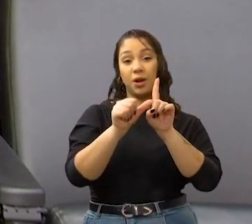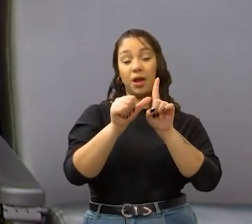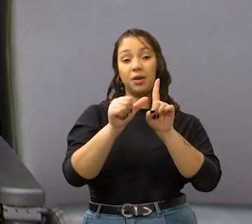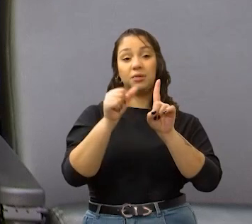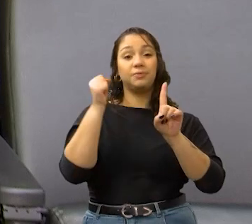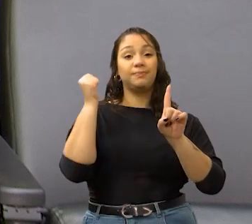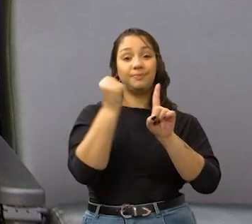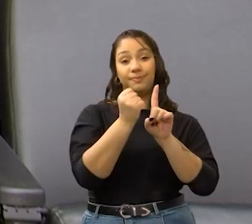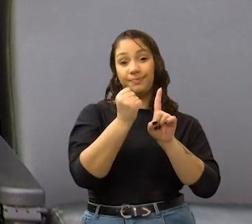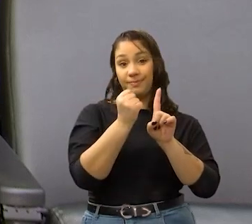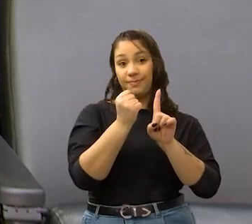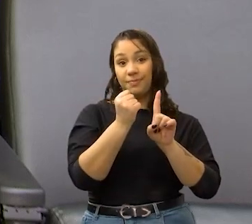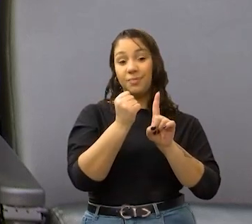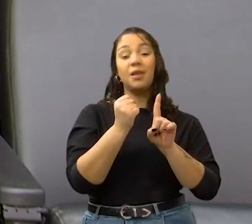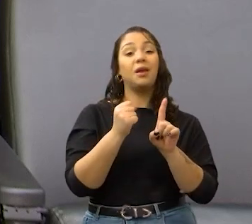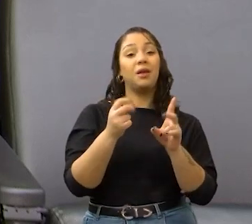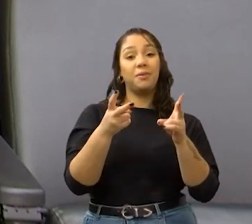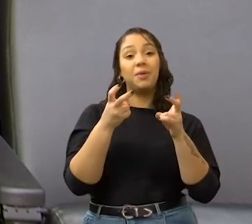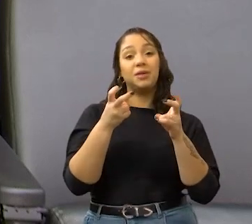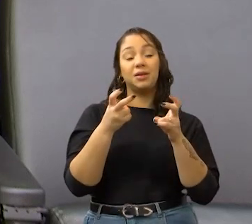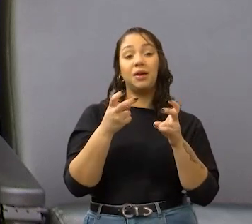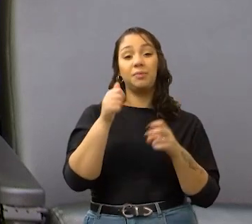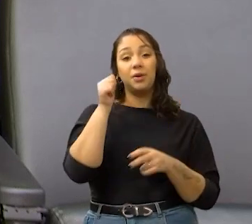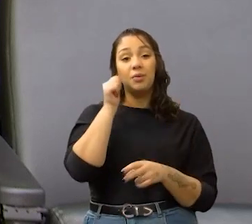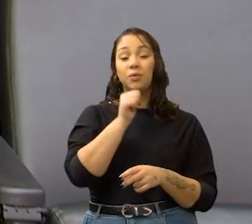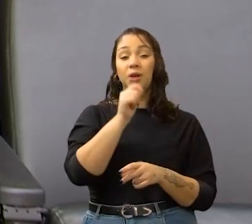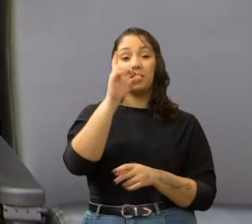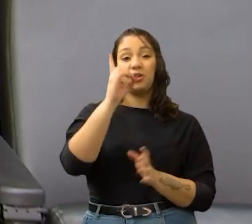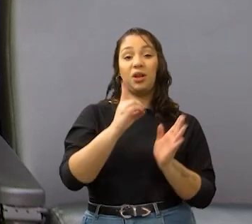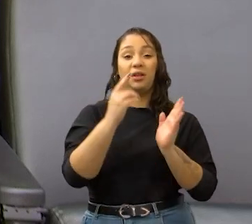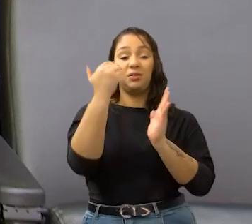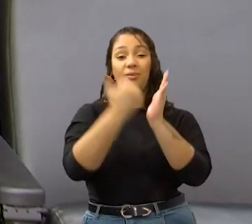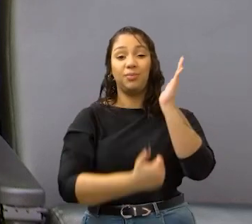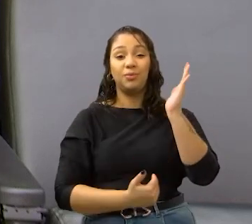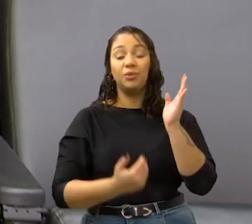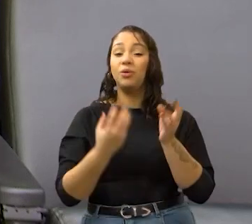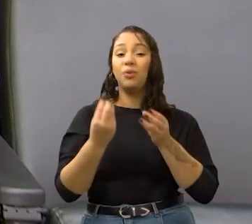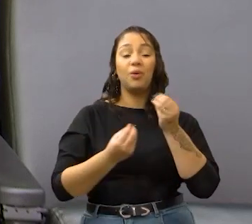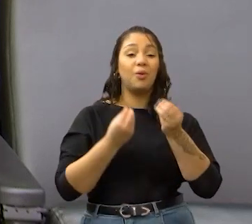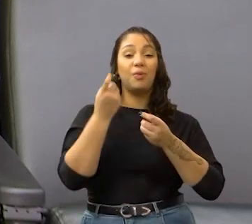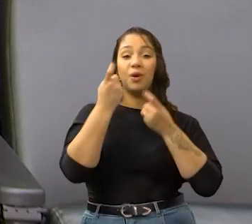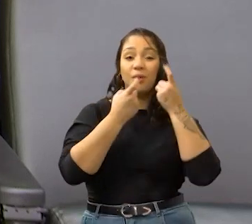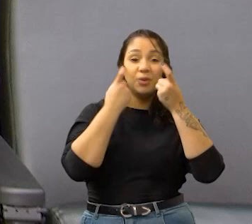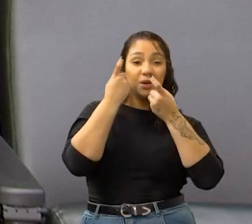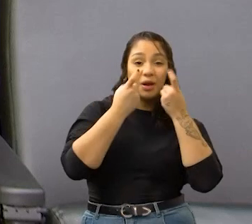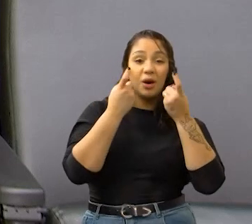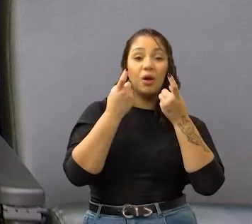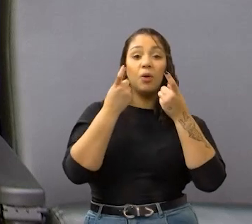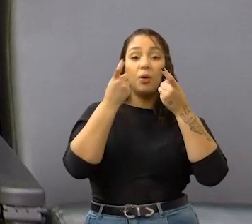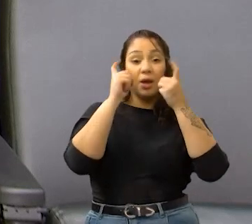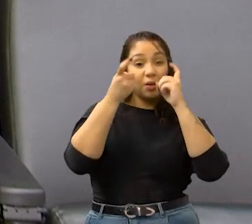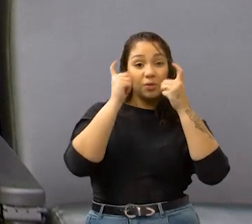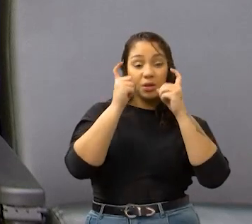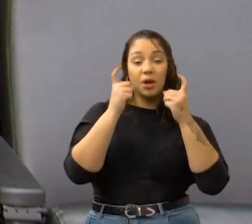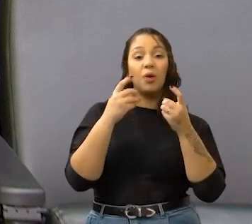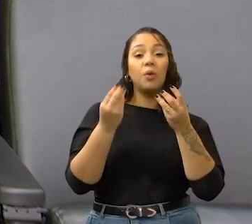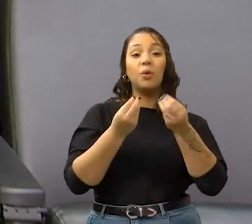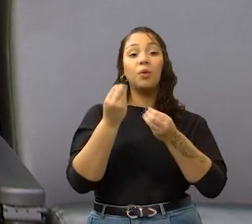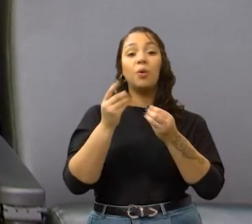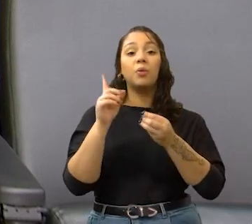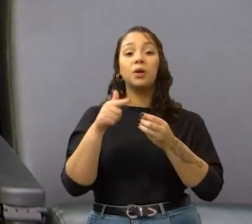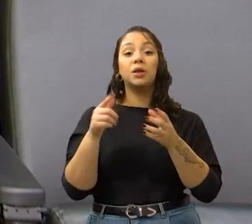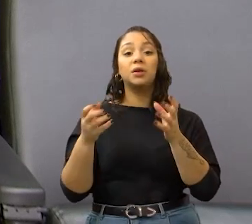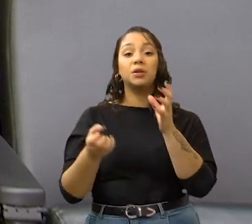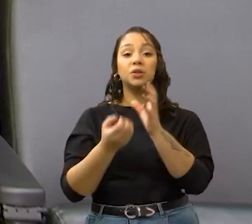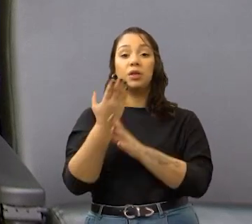das mulheres sendo feridos. Como foi essa reunião, como foi essa iniciativa de juntar